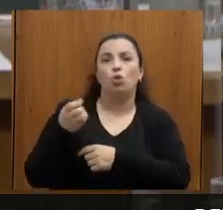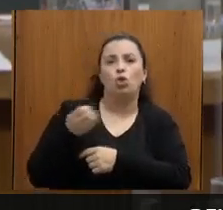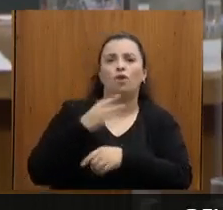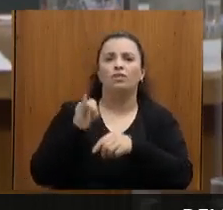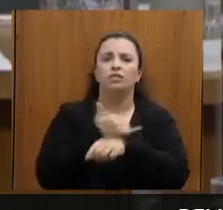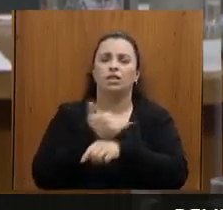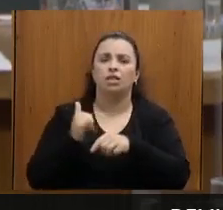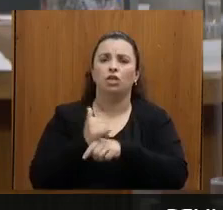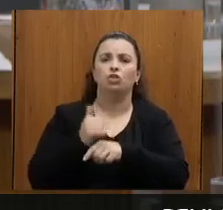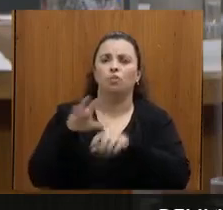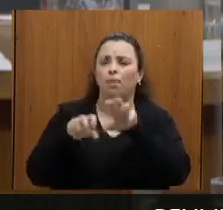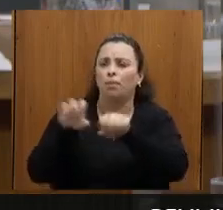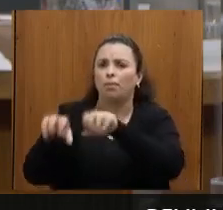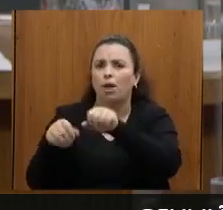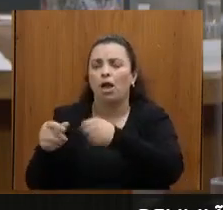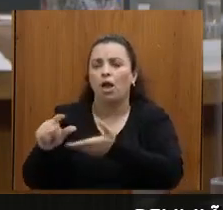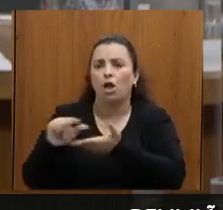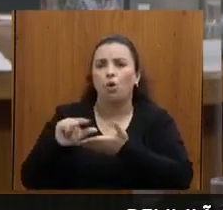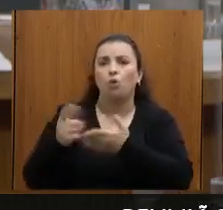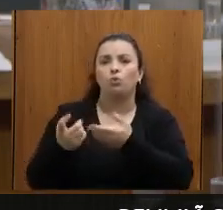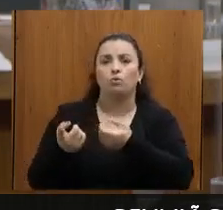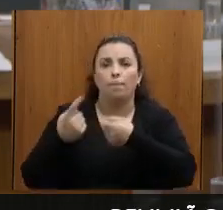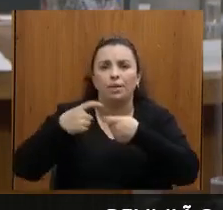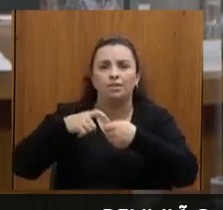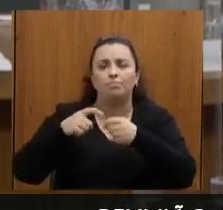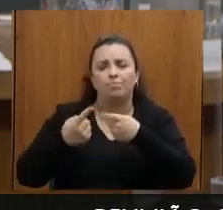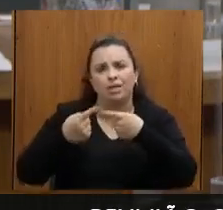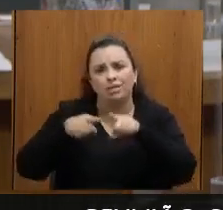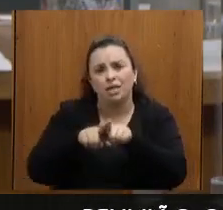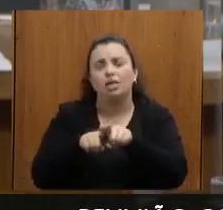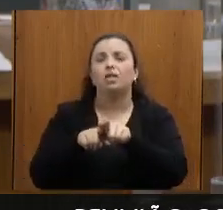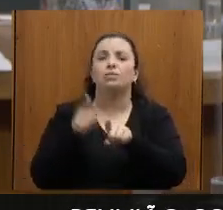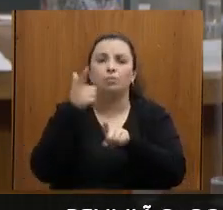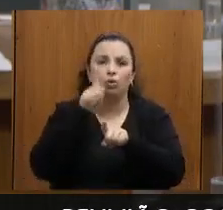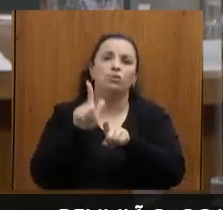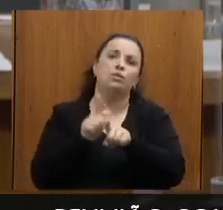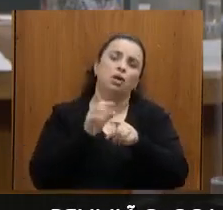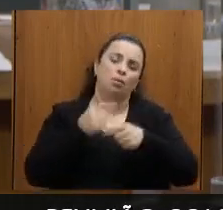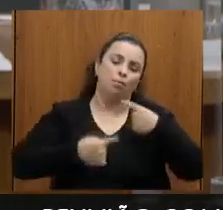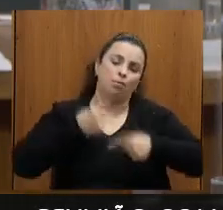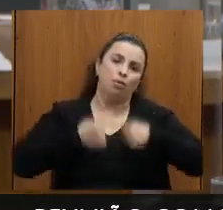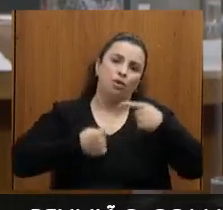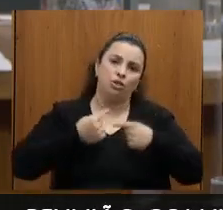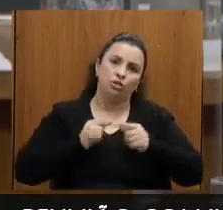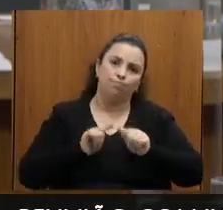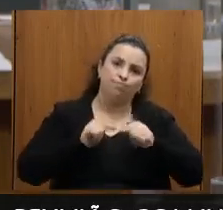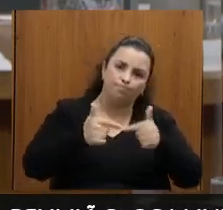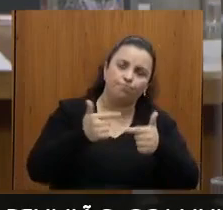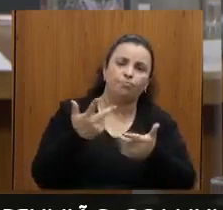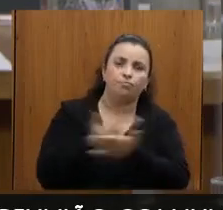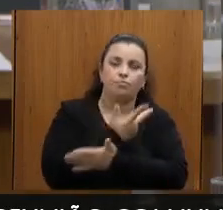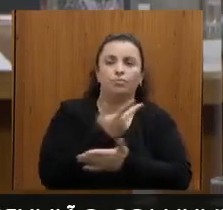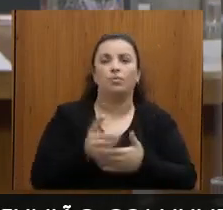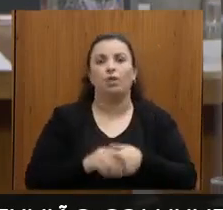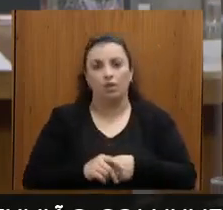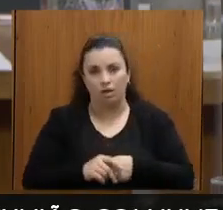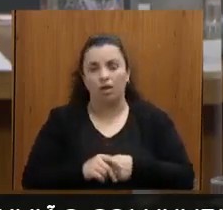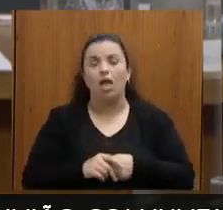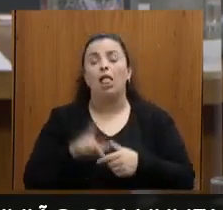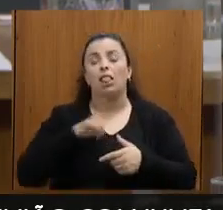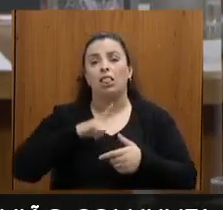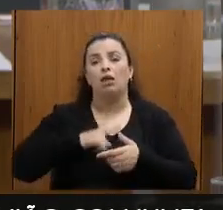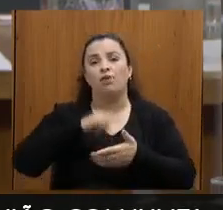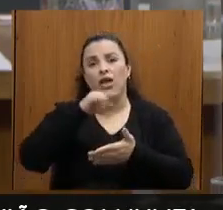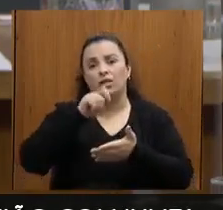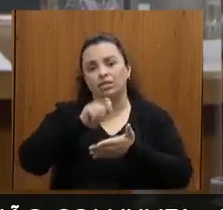de captar parcerias para execução de políticas dada a situação fiscal do Estado. Tivemos assinatura do termo de parceria